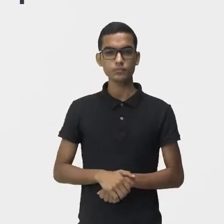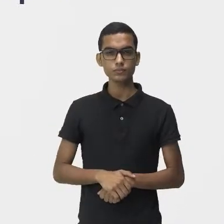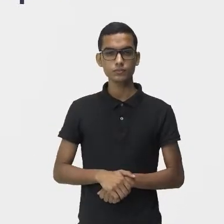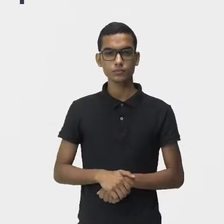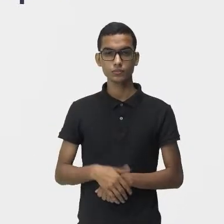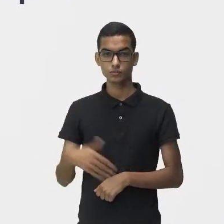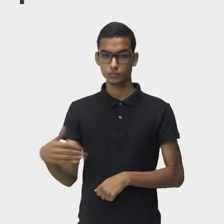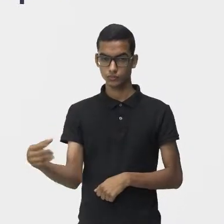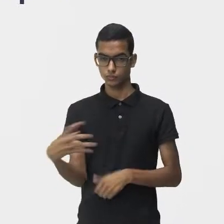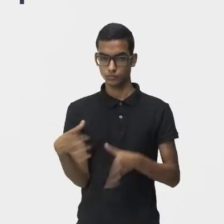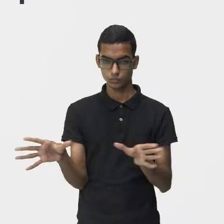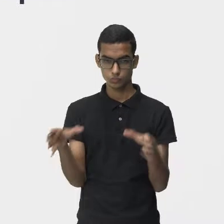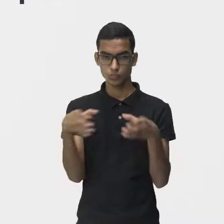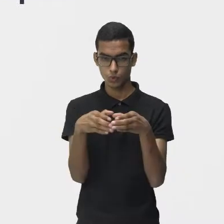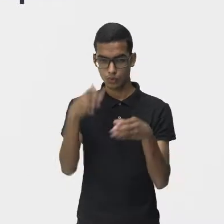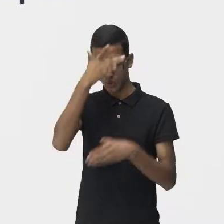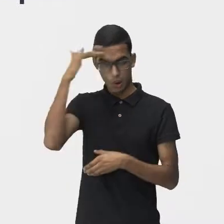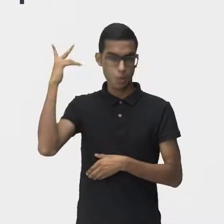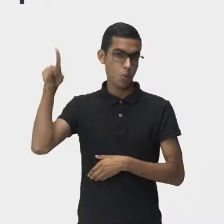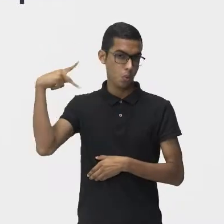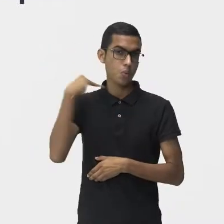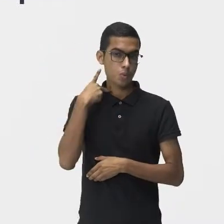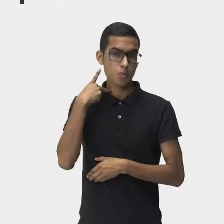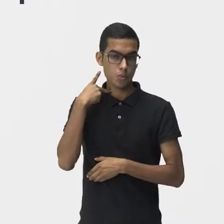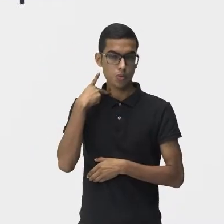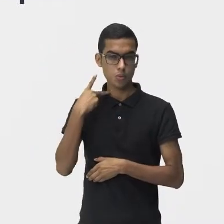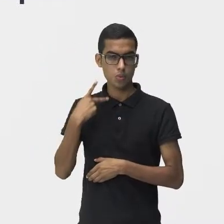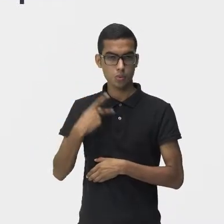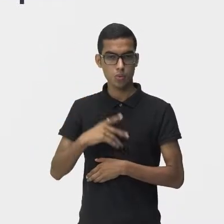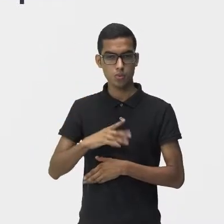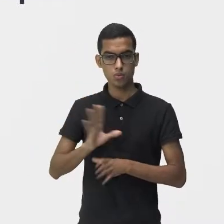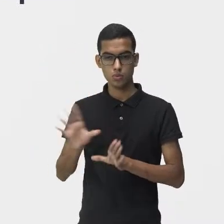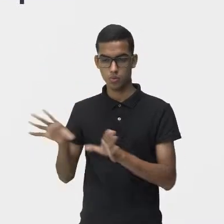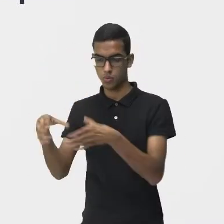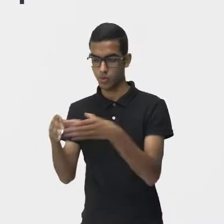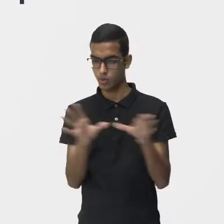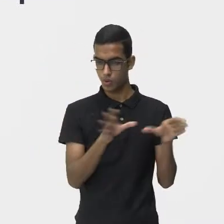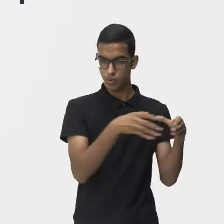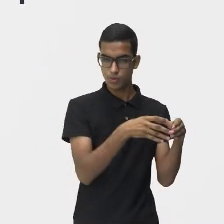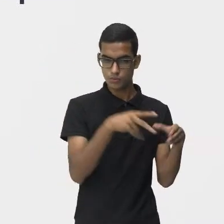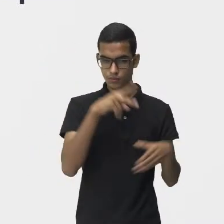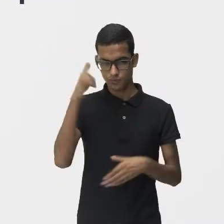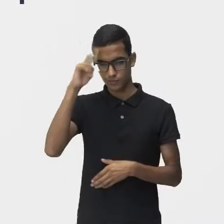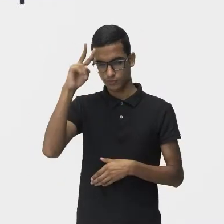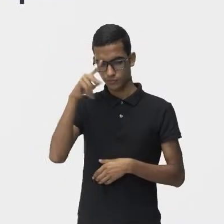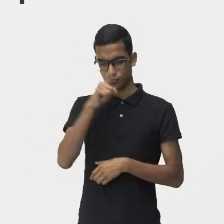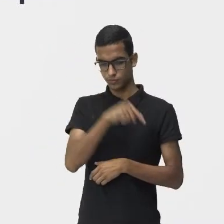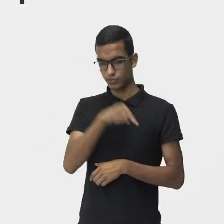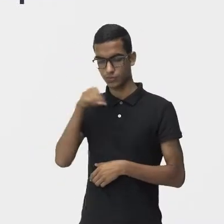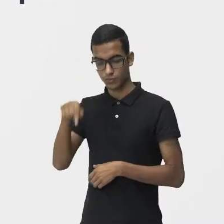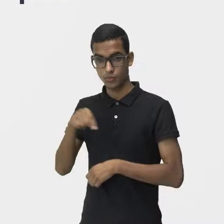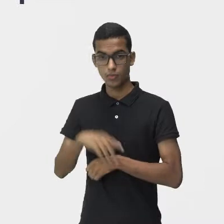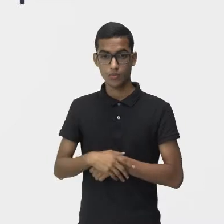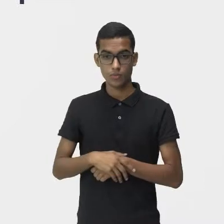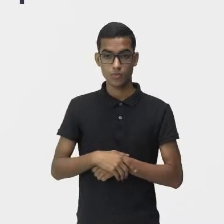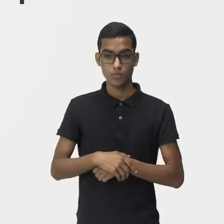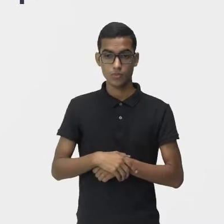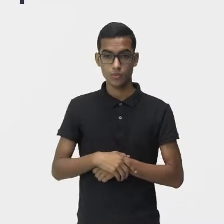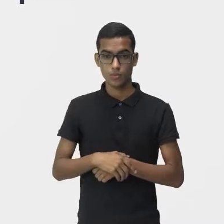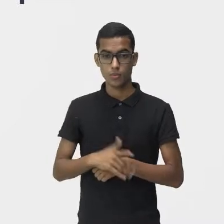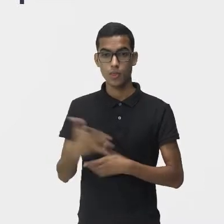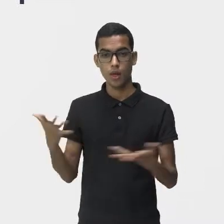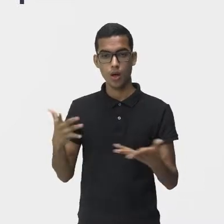Esse novo grupo de políticos que foram montados ali, tendo girondinos e jacobinos dentro, iriam a partir de